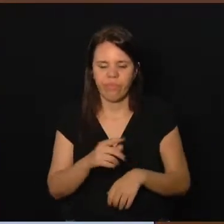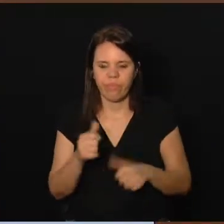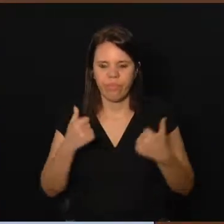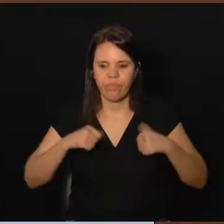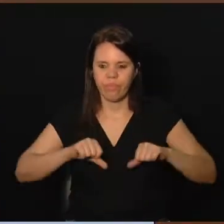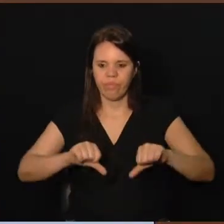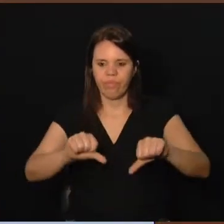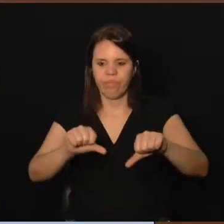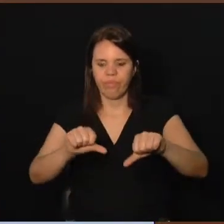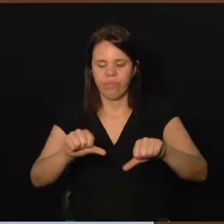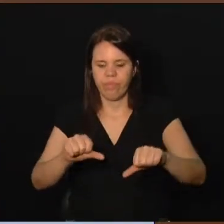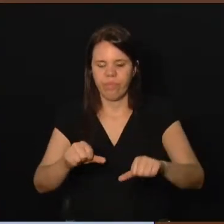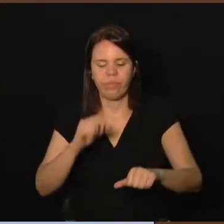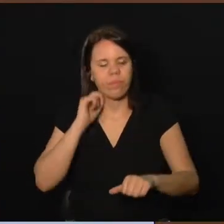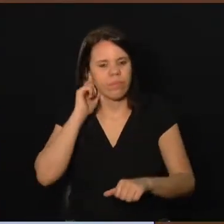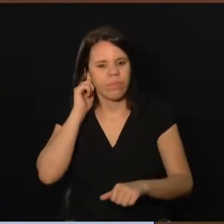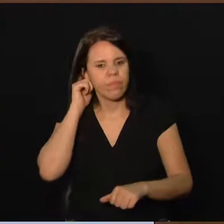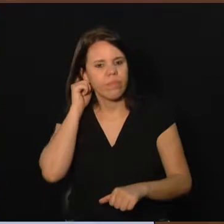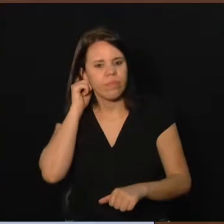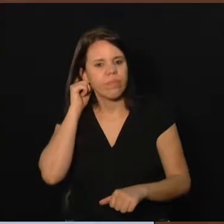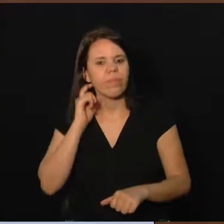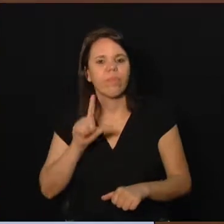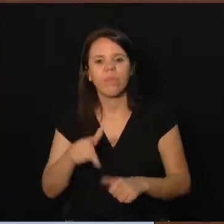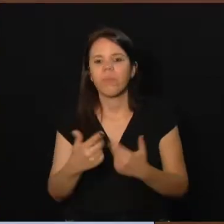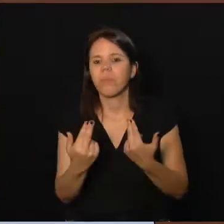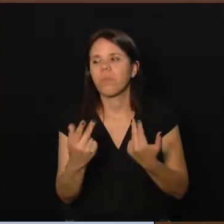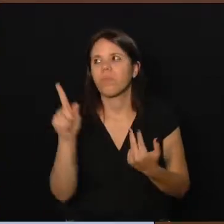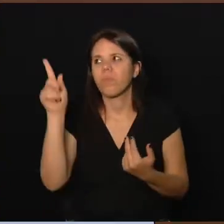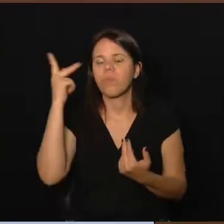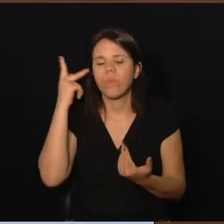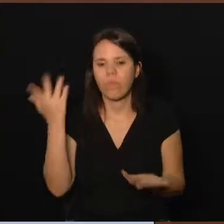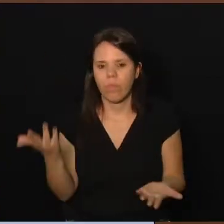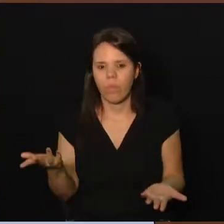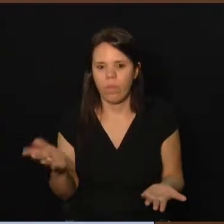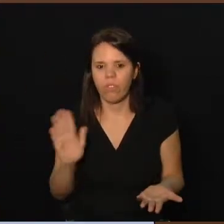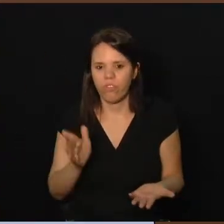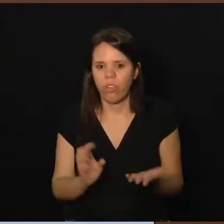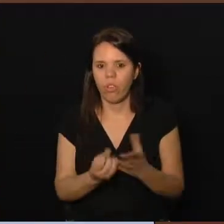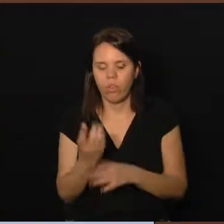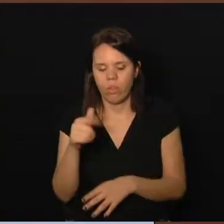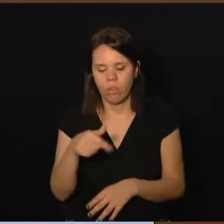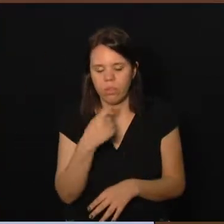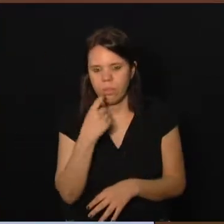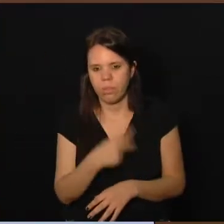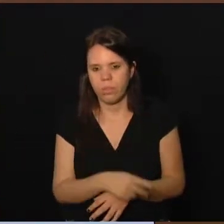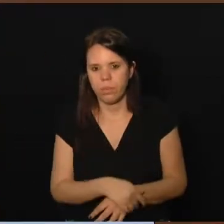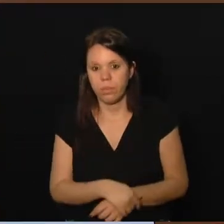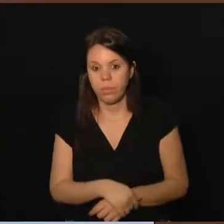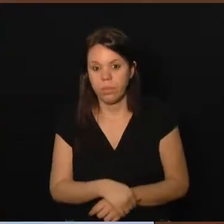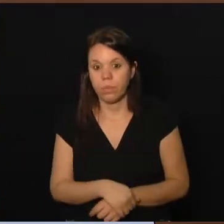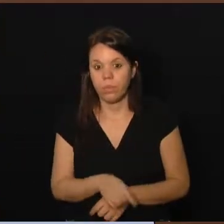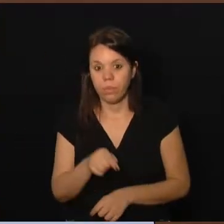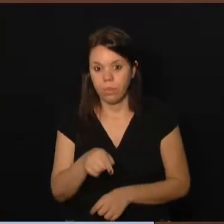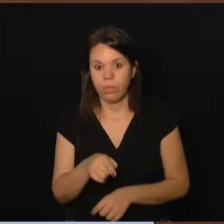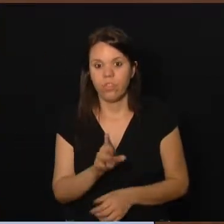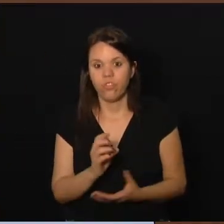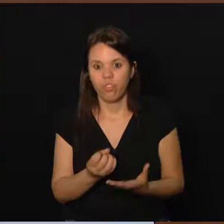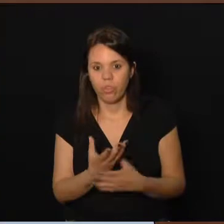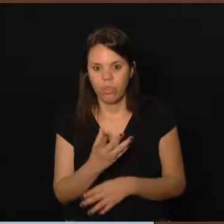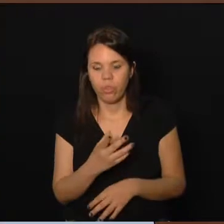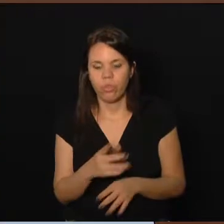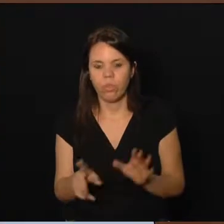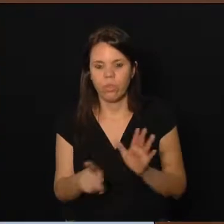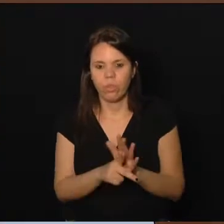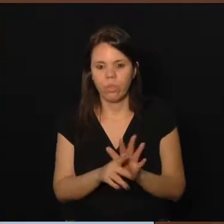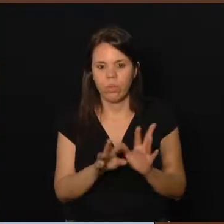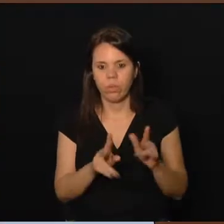senhor falou, né, daqui a pouco está como São Paulo. Já ocorre em Campinas essa justiça com as próprias mãos.